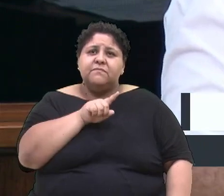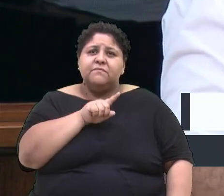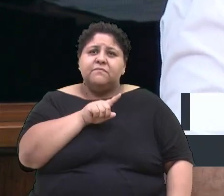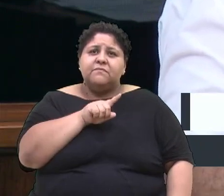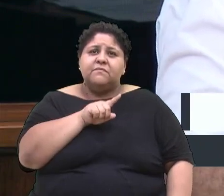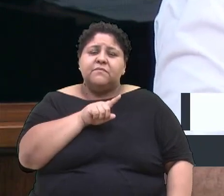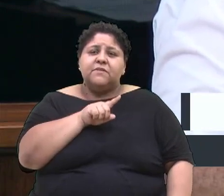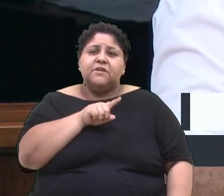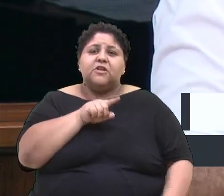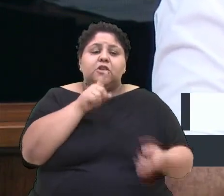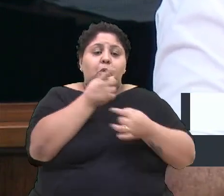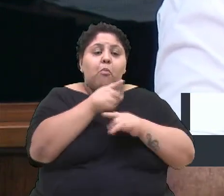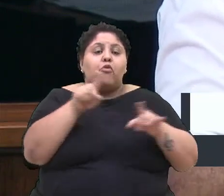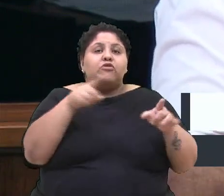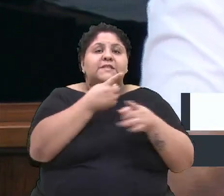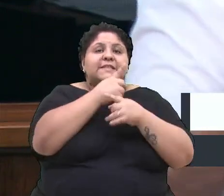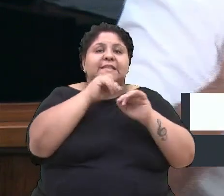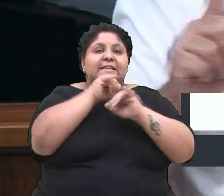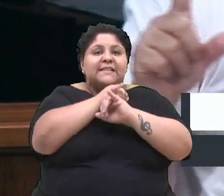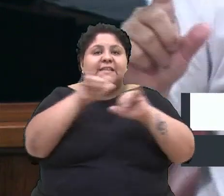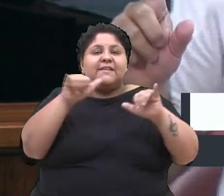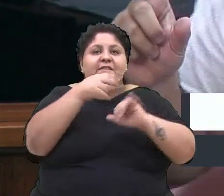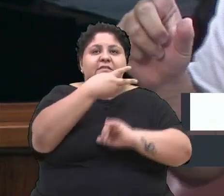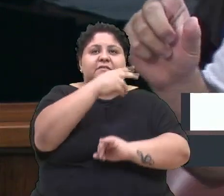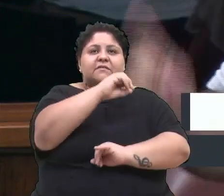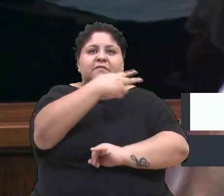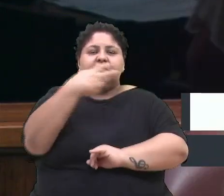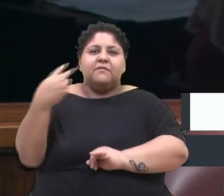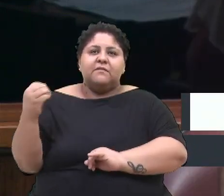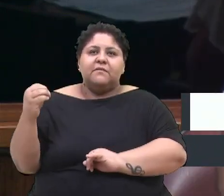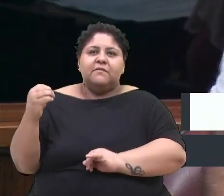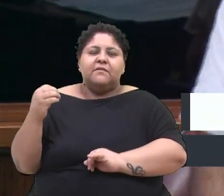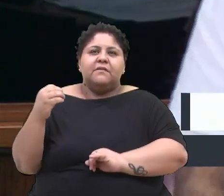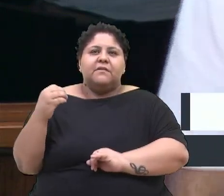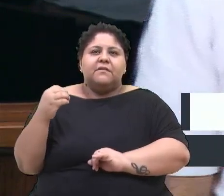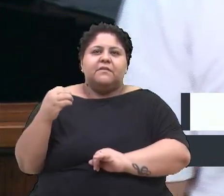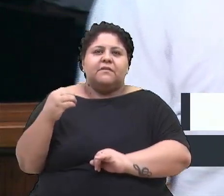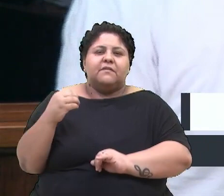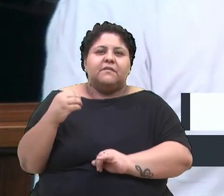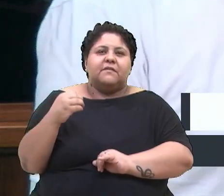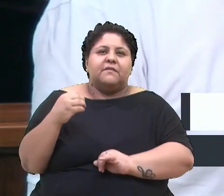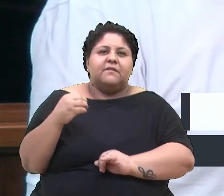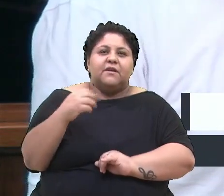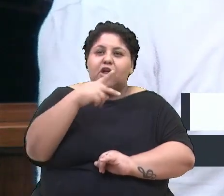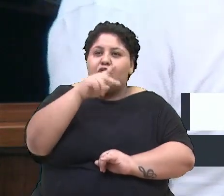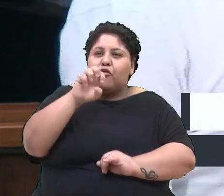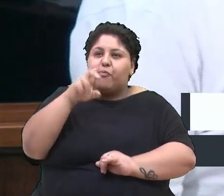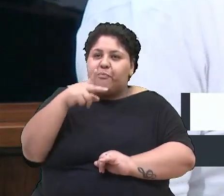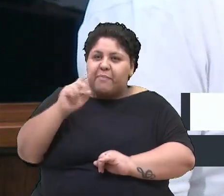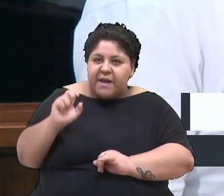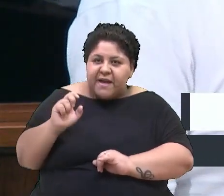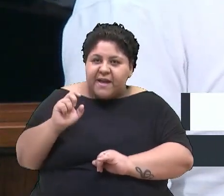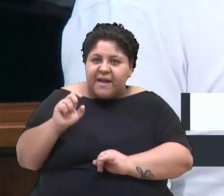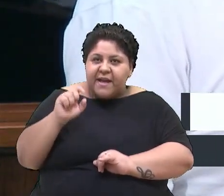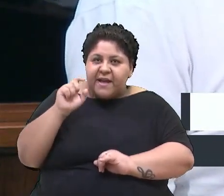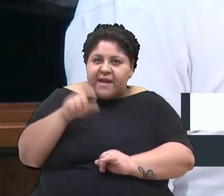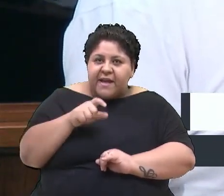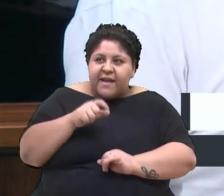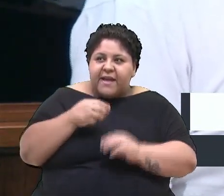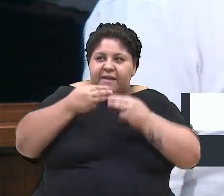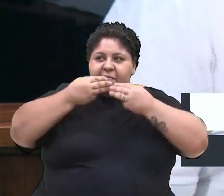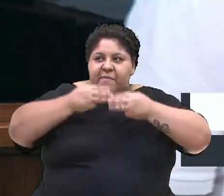da campanha de 2020 do então candidato Pepe Vargas. Acho que esse marqueteiro